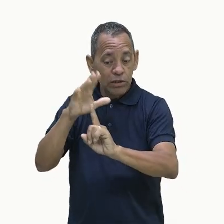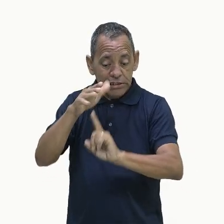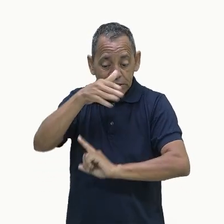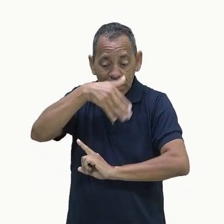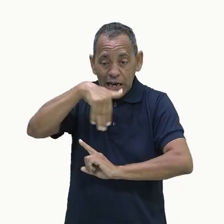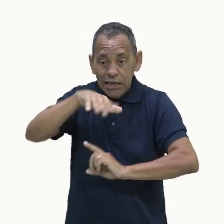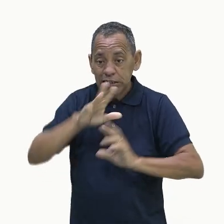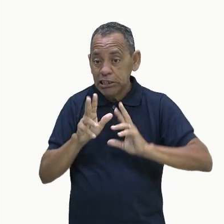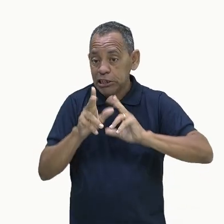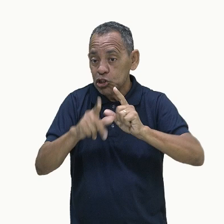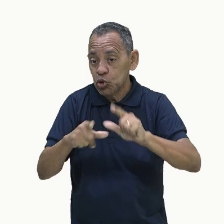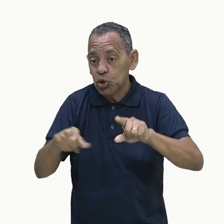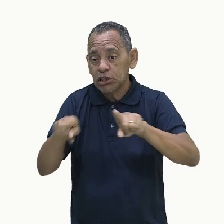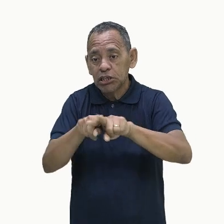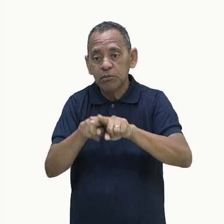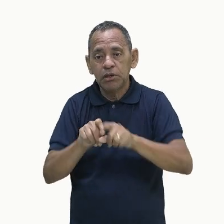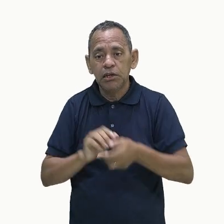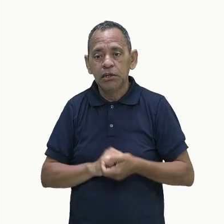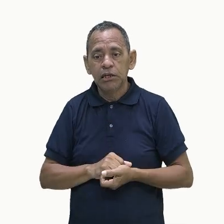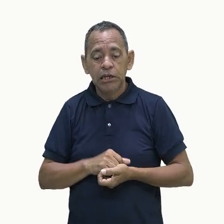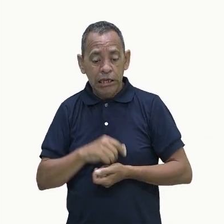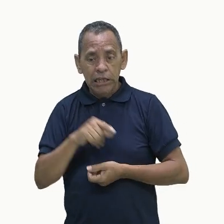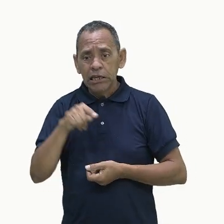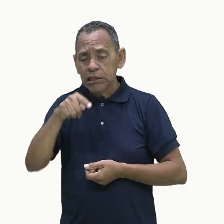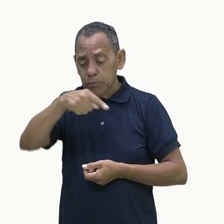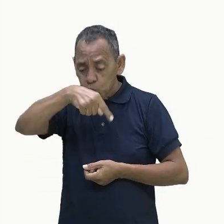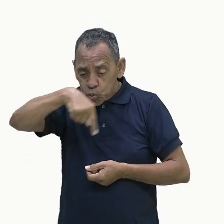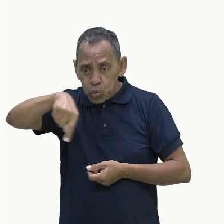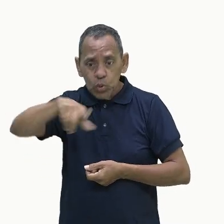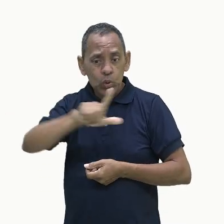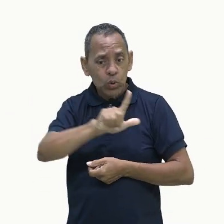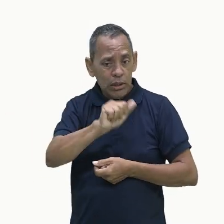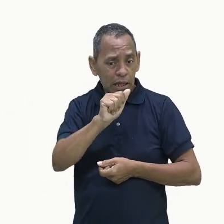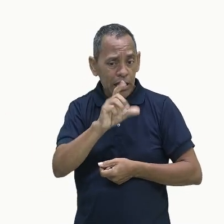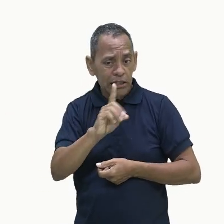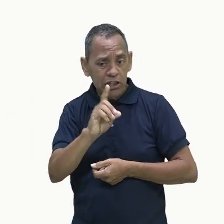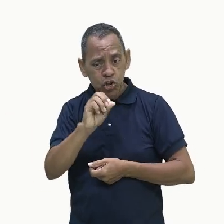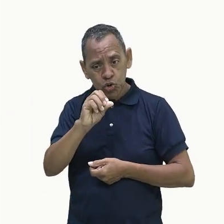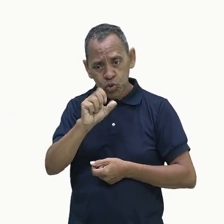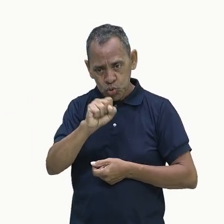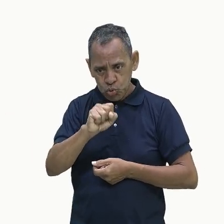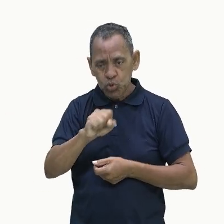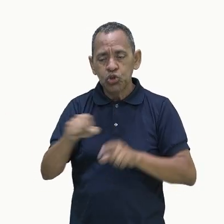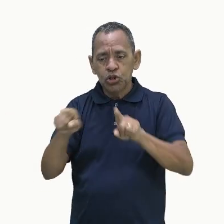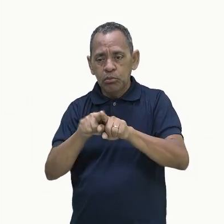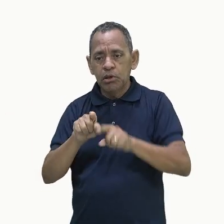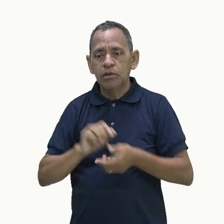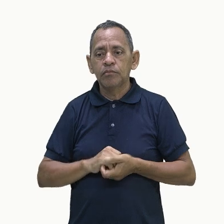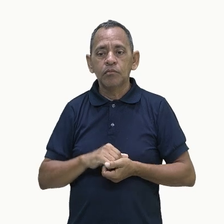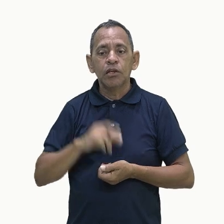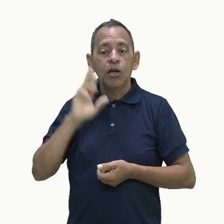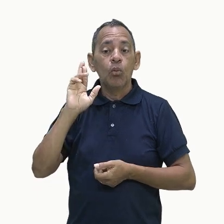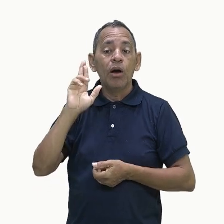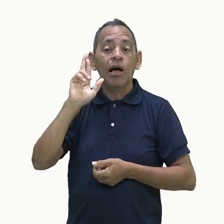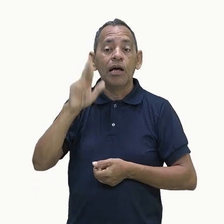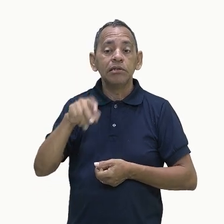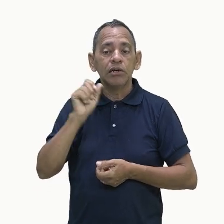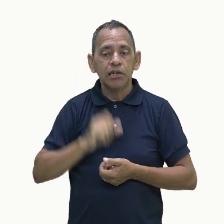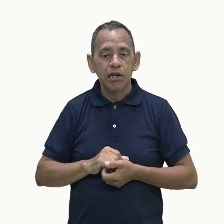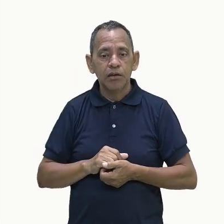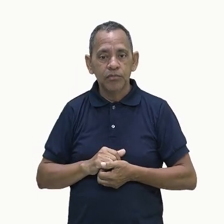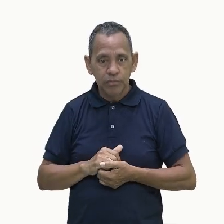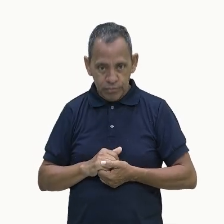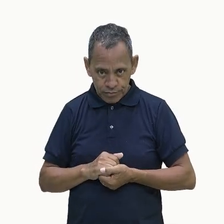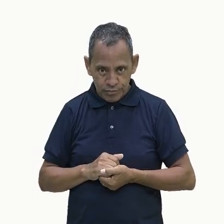envolve aí a pressão. Quem é a pressão? É uma razão entre a força